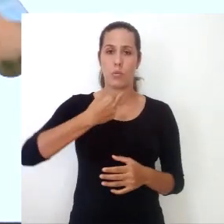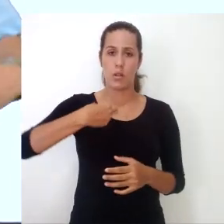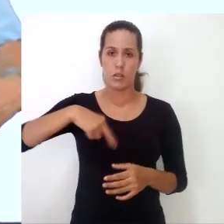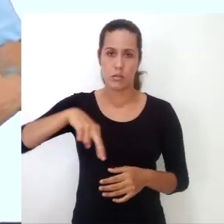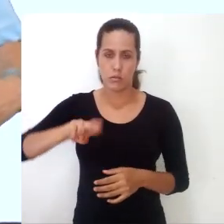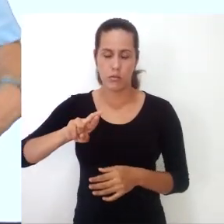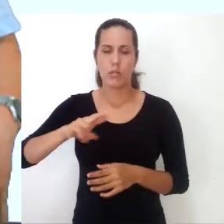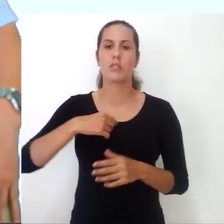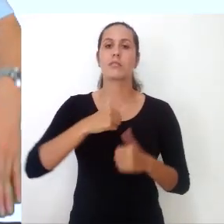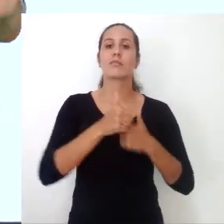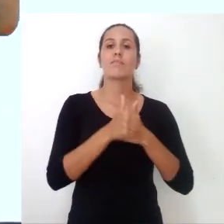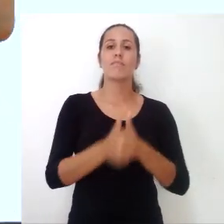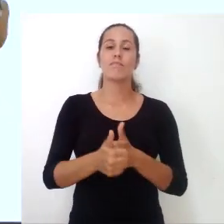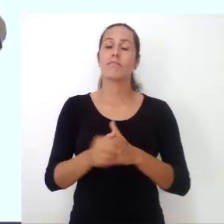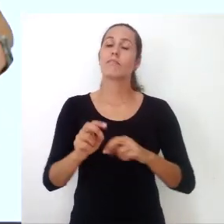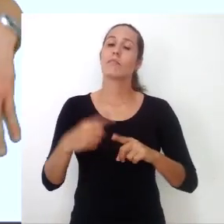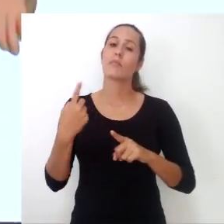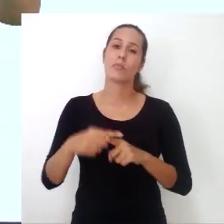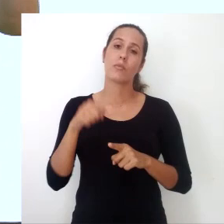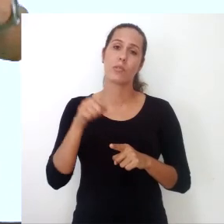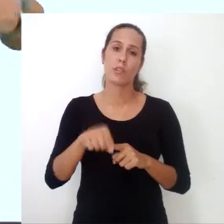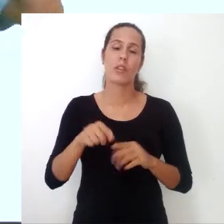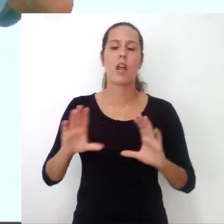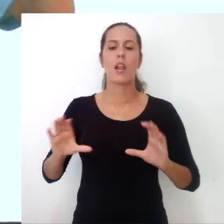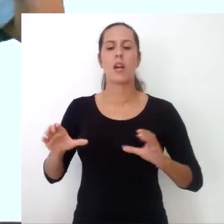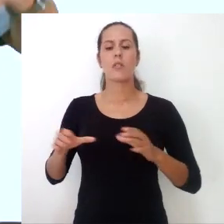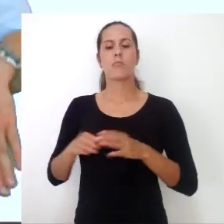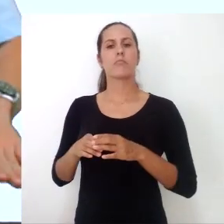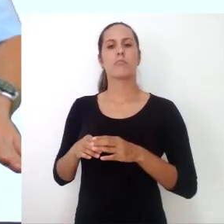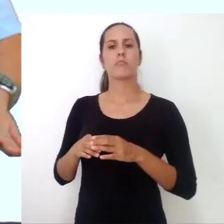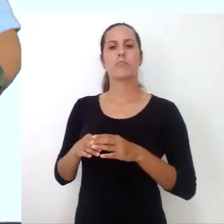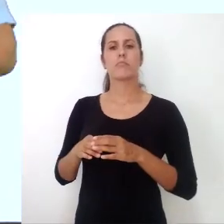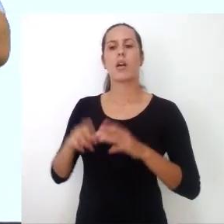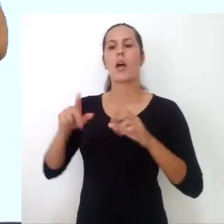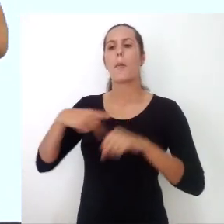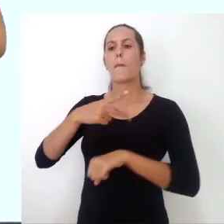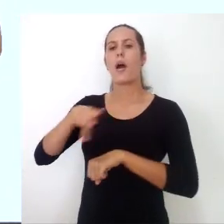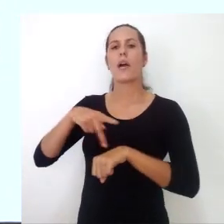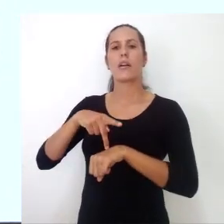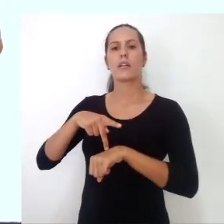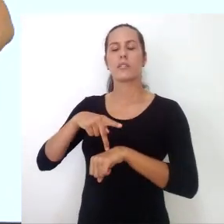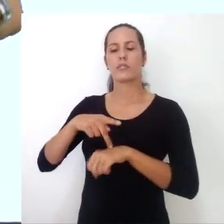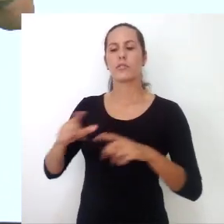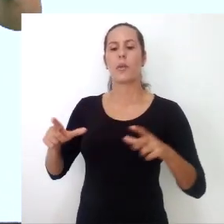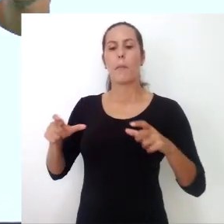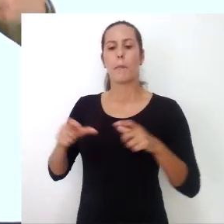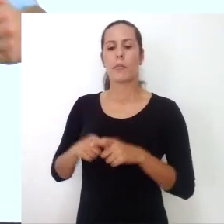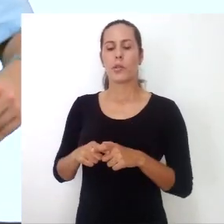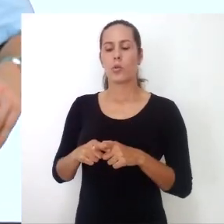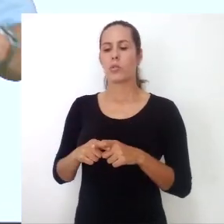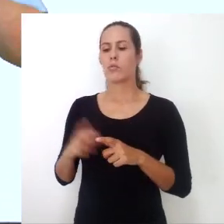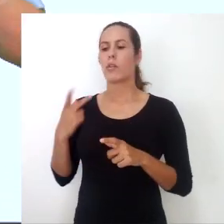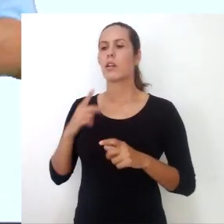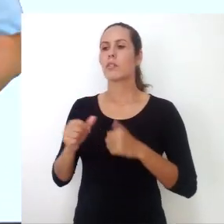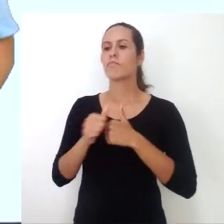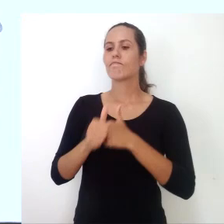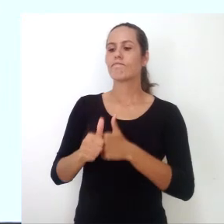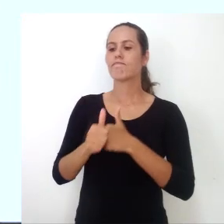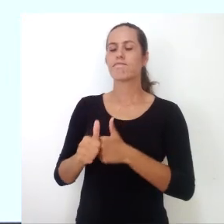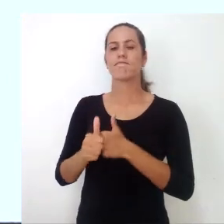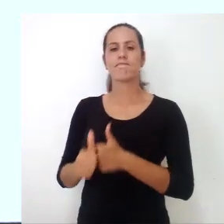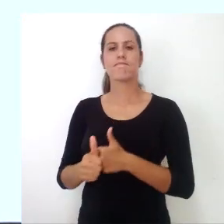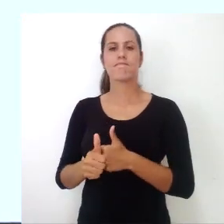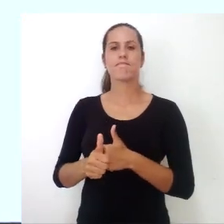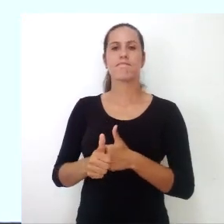são perseguidos por serem considerados minorias em seus países, suas localidades,